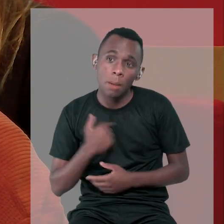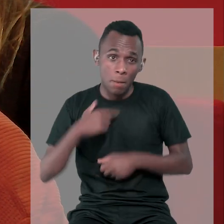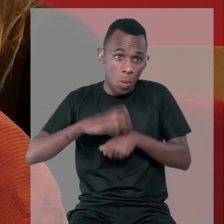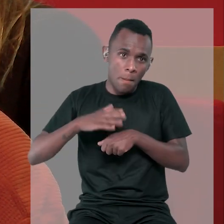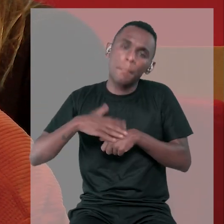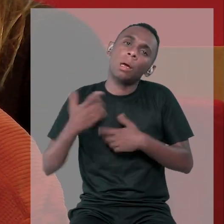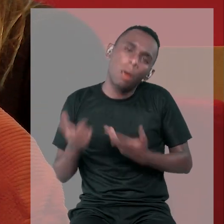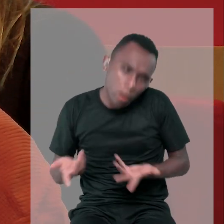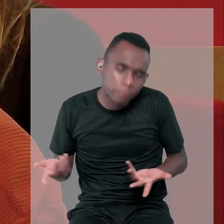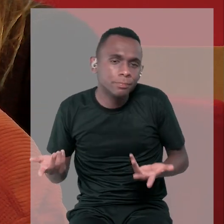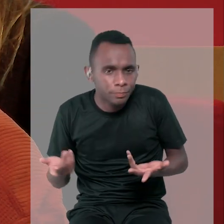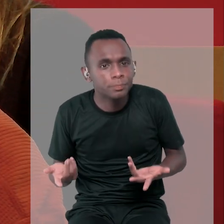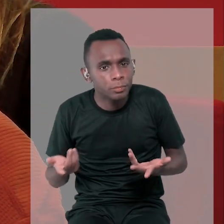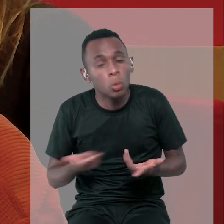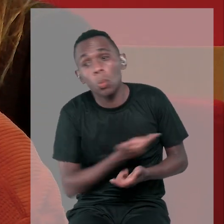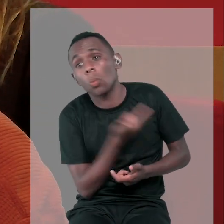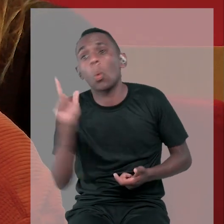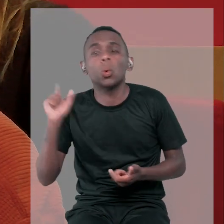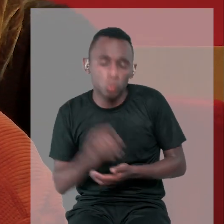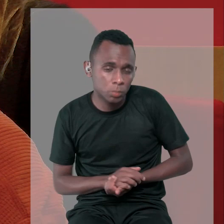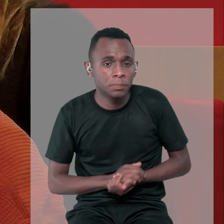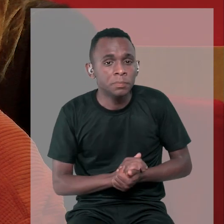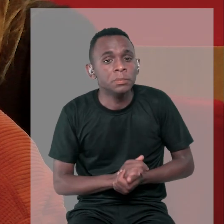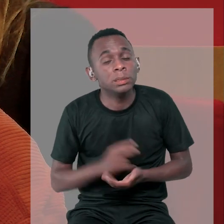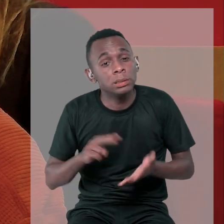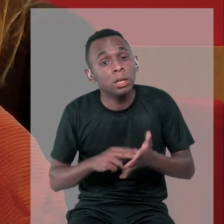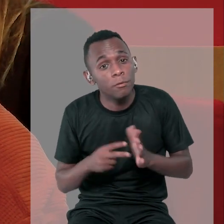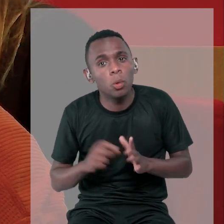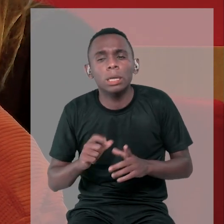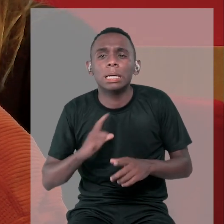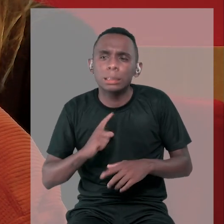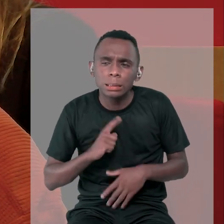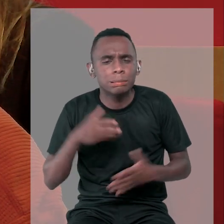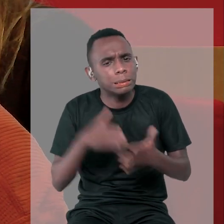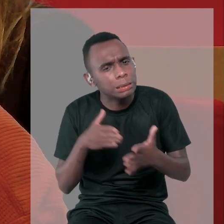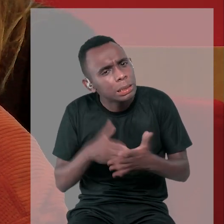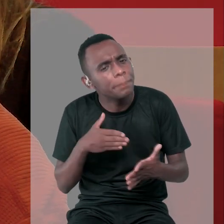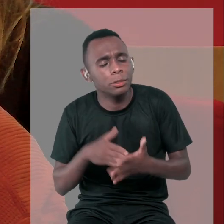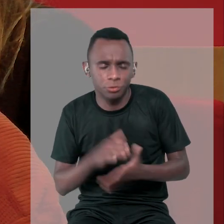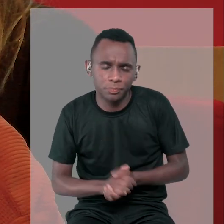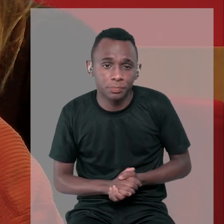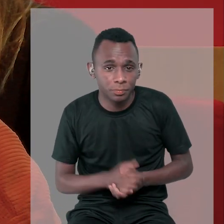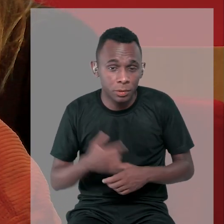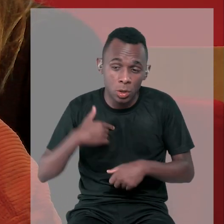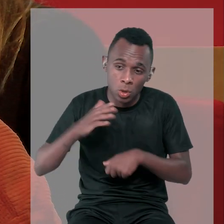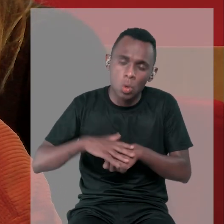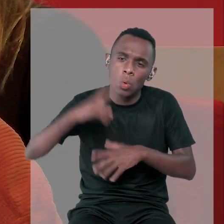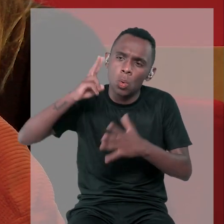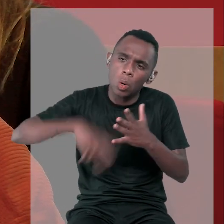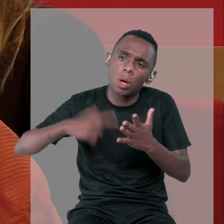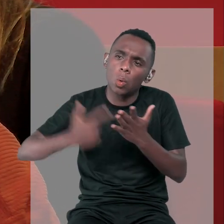outro, é que causa esses conflitos. Né? Quando eu li um livro de um repórter